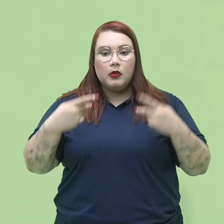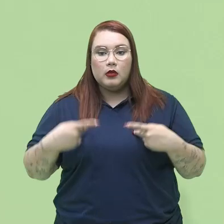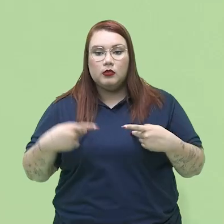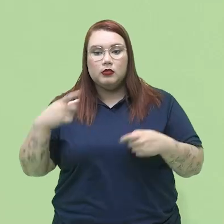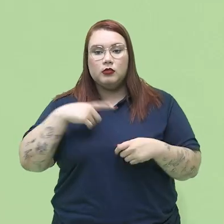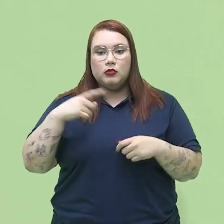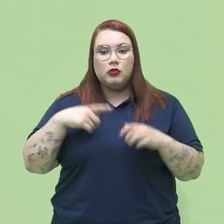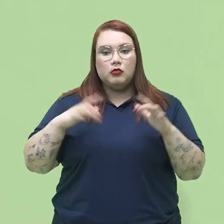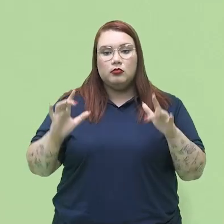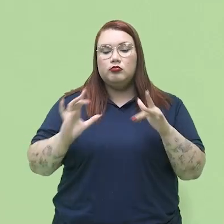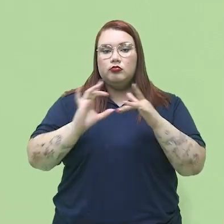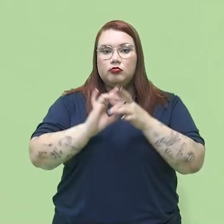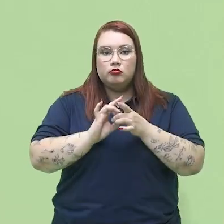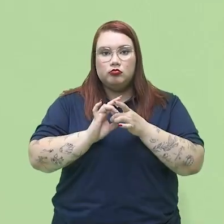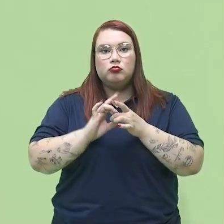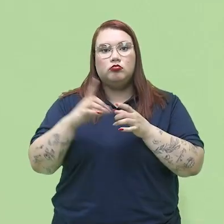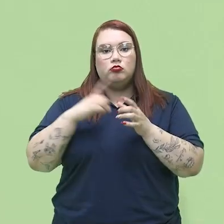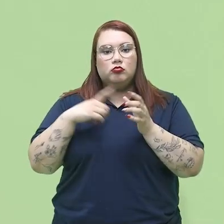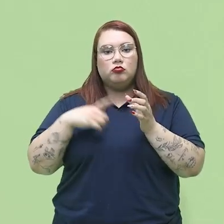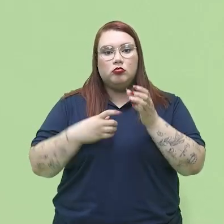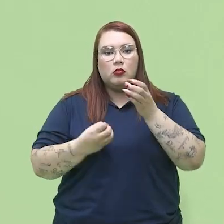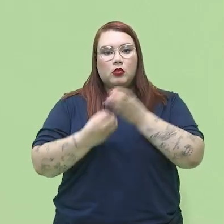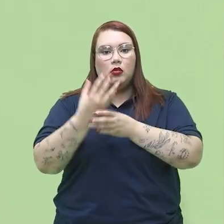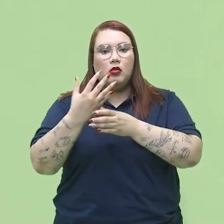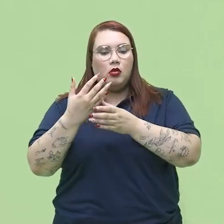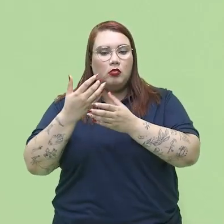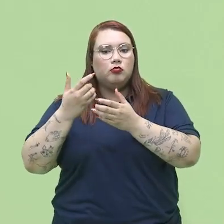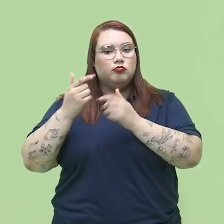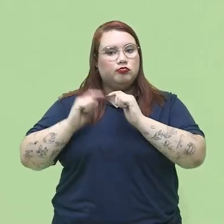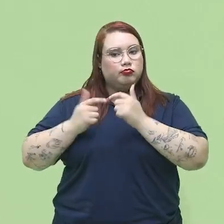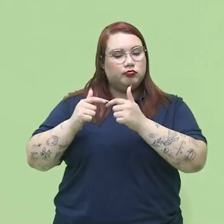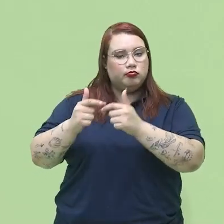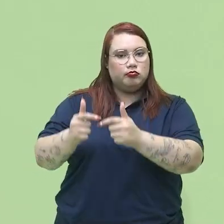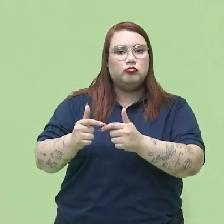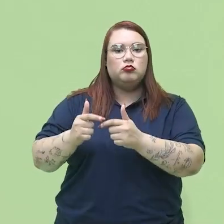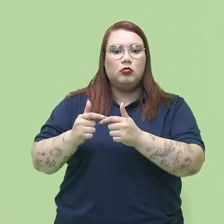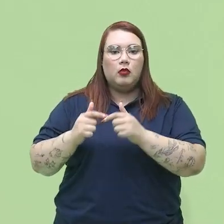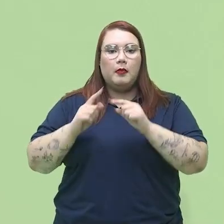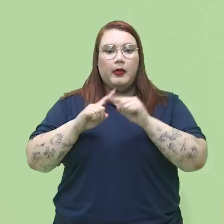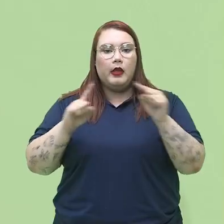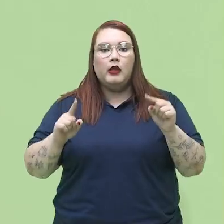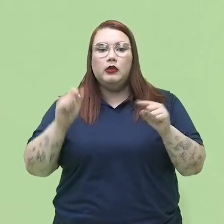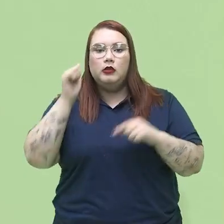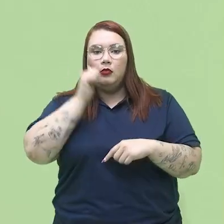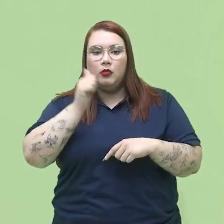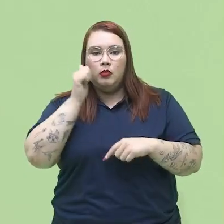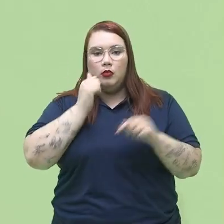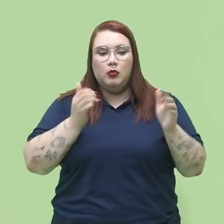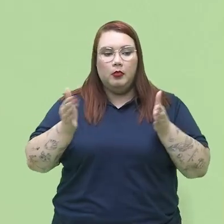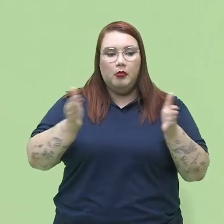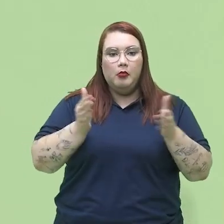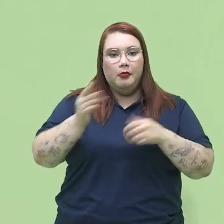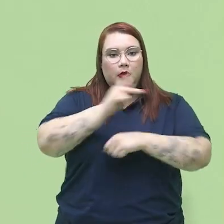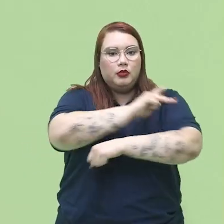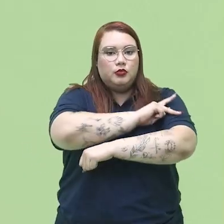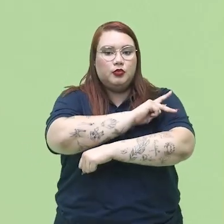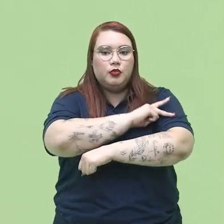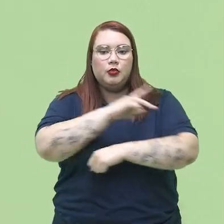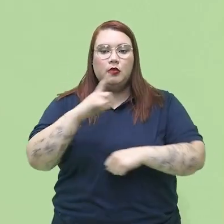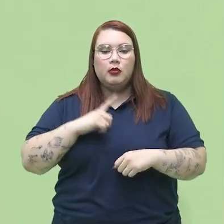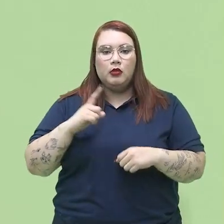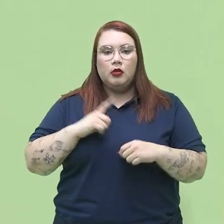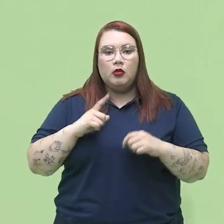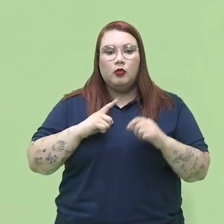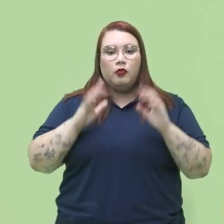estava condicionado a formar ancestrais, né, a reproduzir, enquanto que a mulher do período pré-histórico ela estava